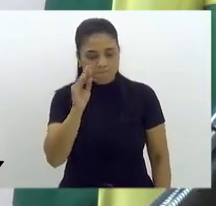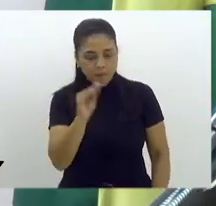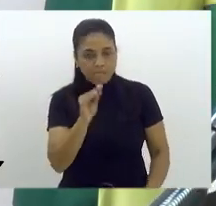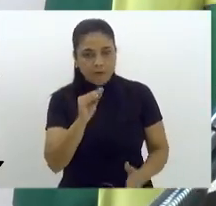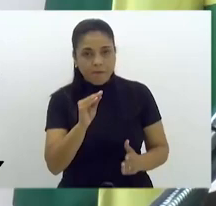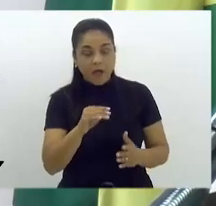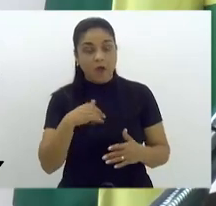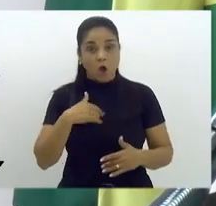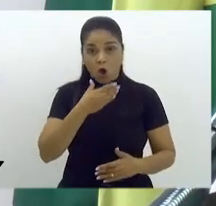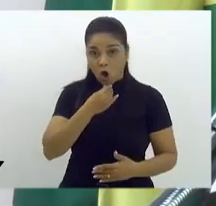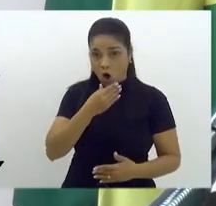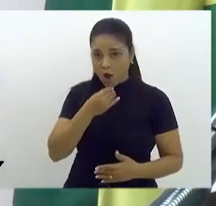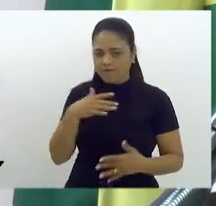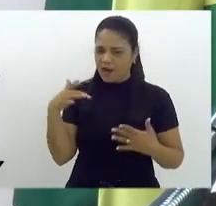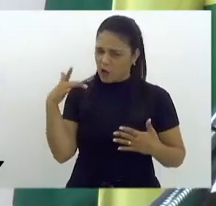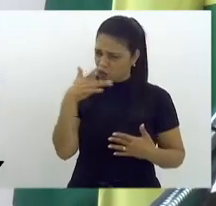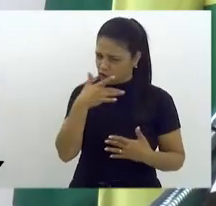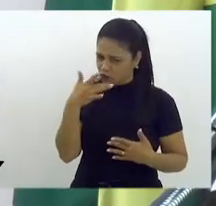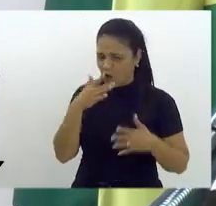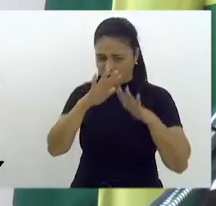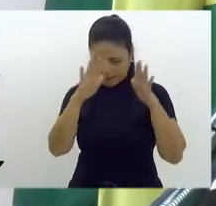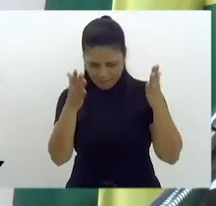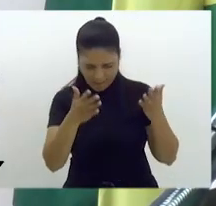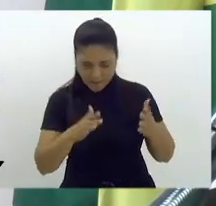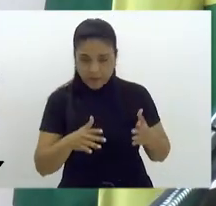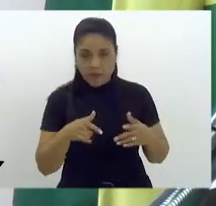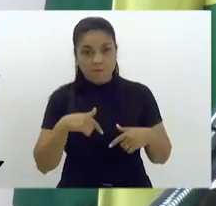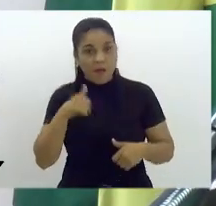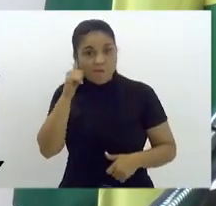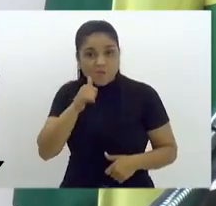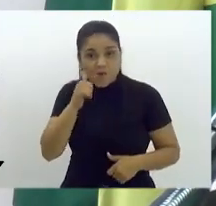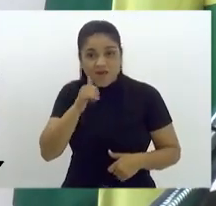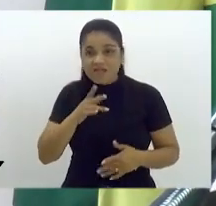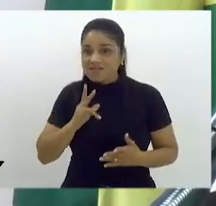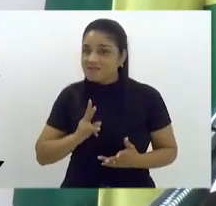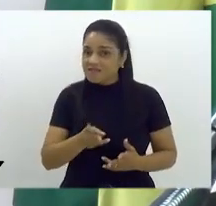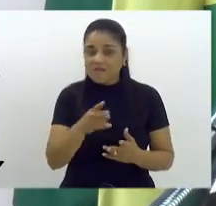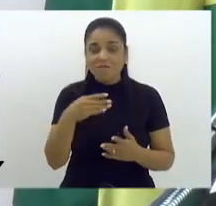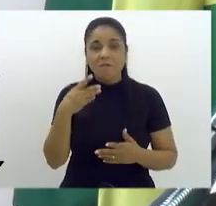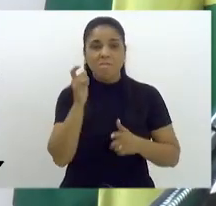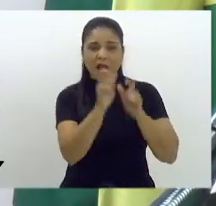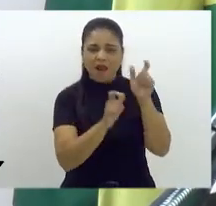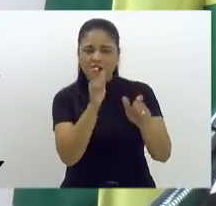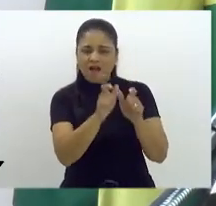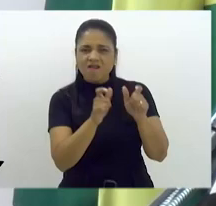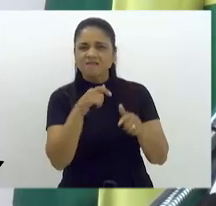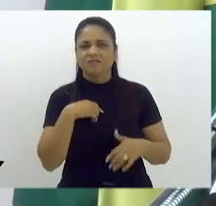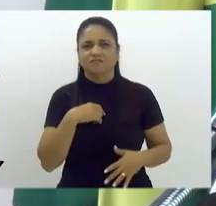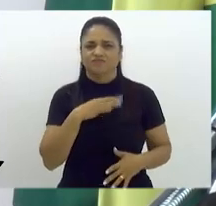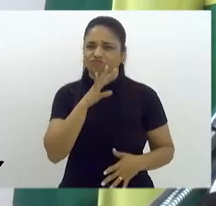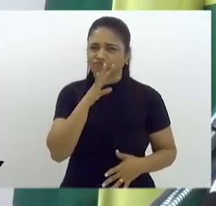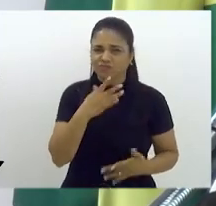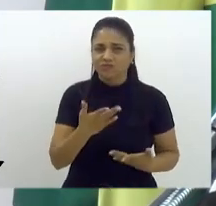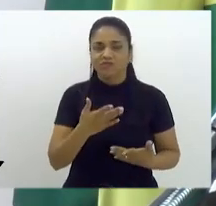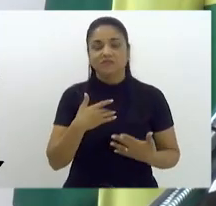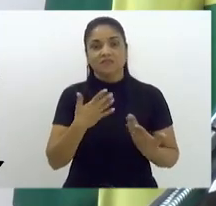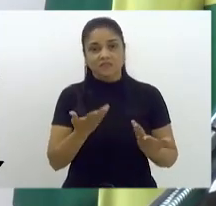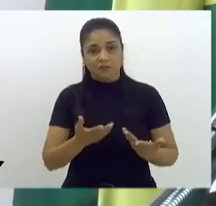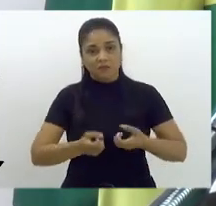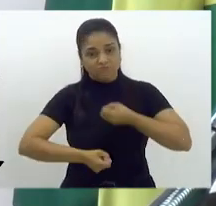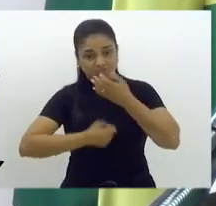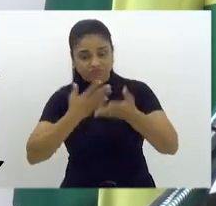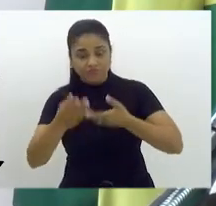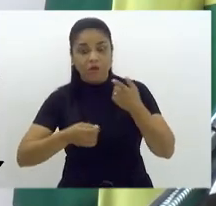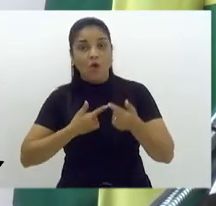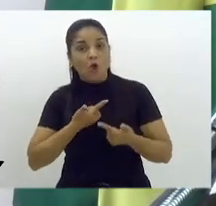legal mas as mulheres estão lá fazem Pô meu Deus do céu cara e ela fez um vídeo desabafando uma outra seguidora fez